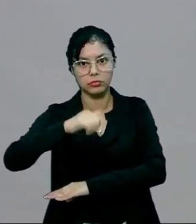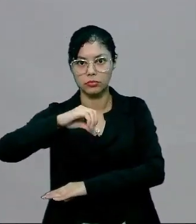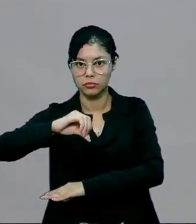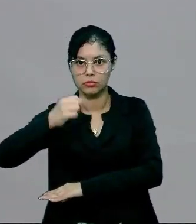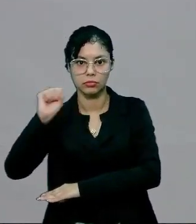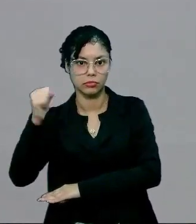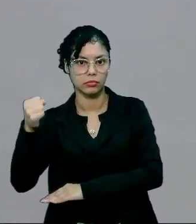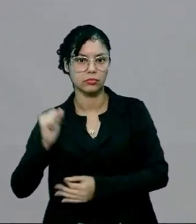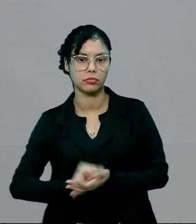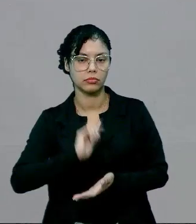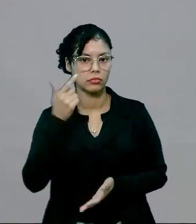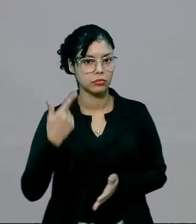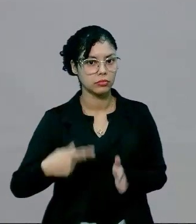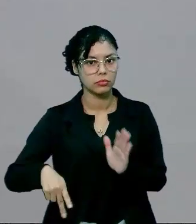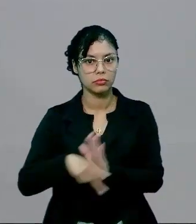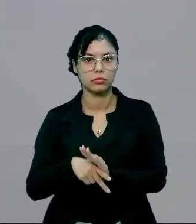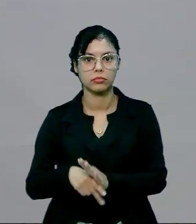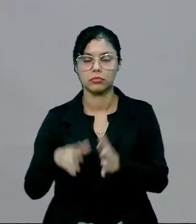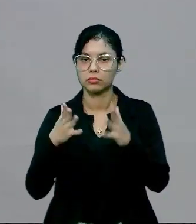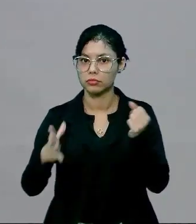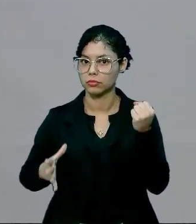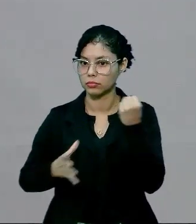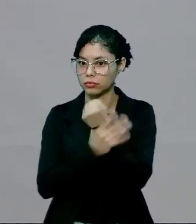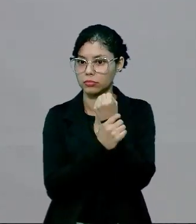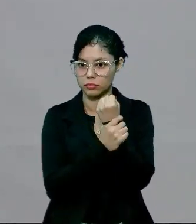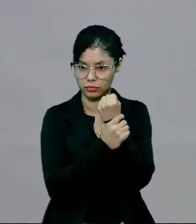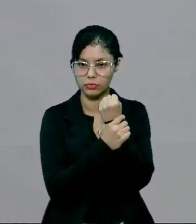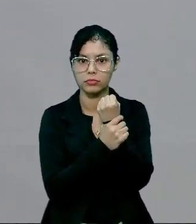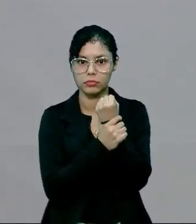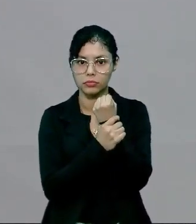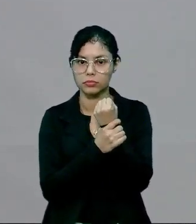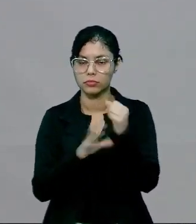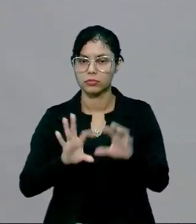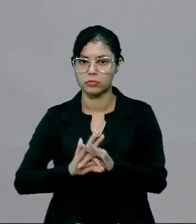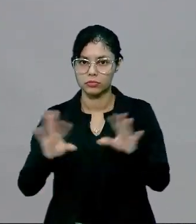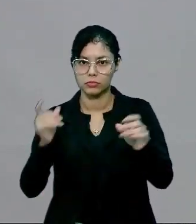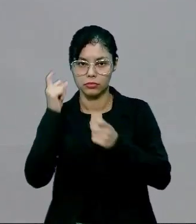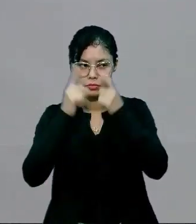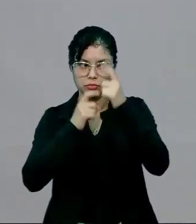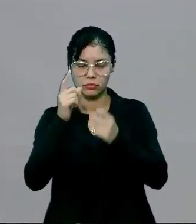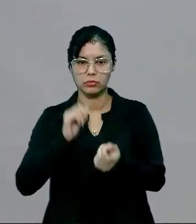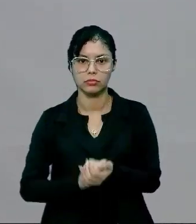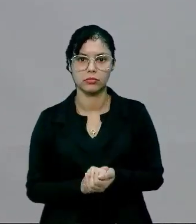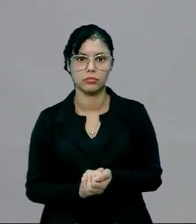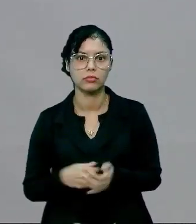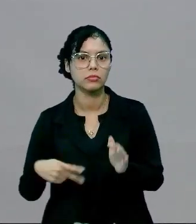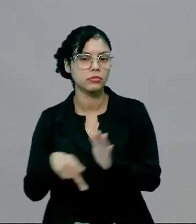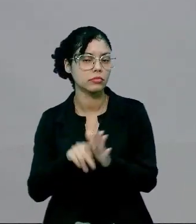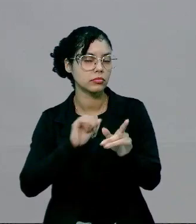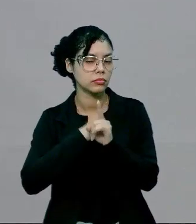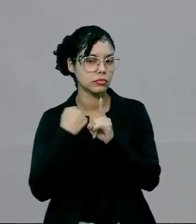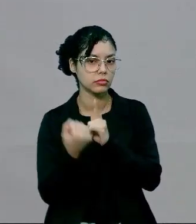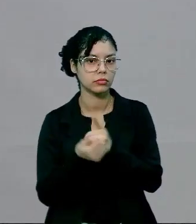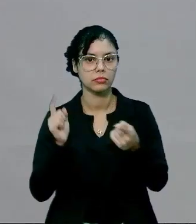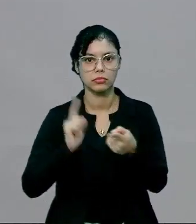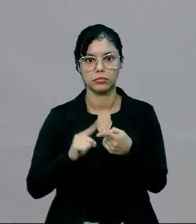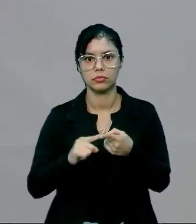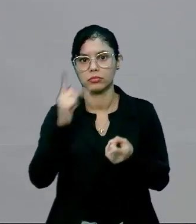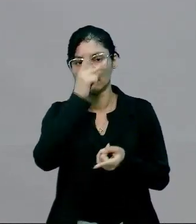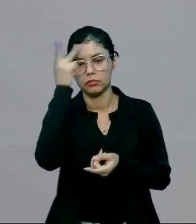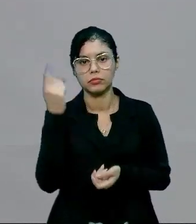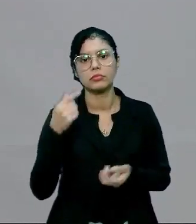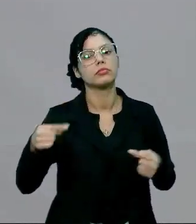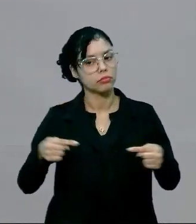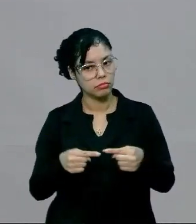1988. Então está lá, é assegurado a mim o direito de liberdade de expressão. E é um pacto social, por quê? Porque as